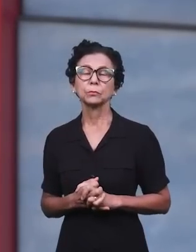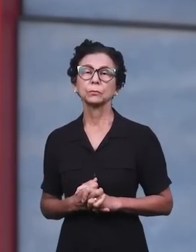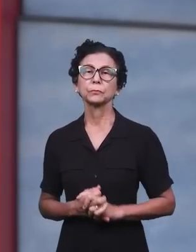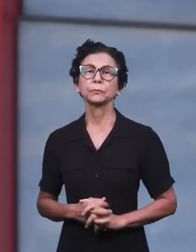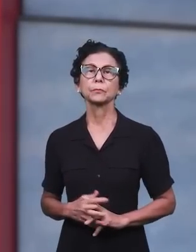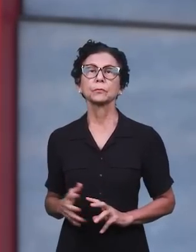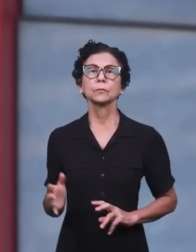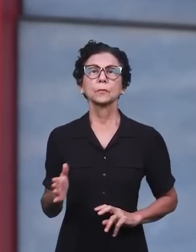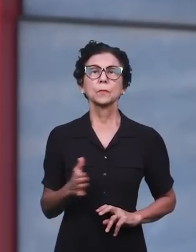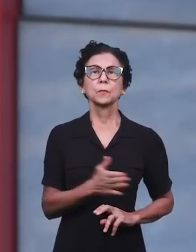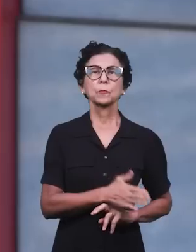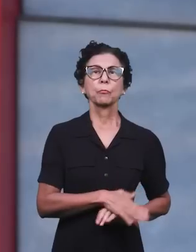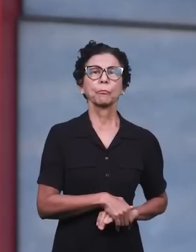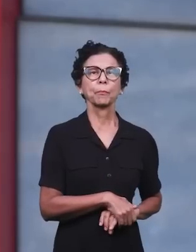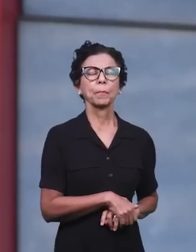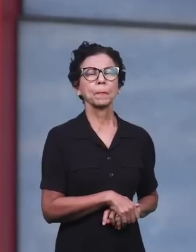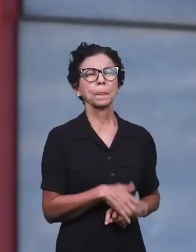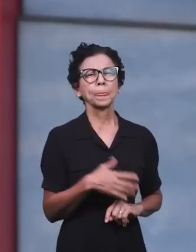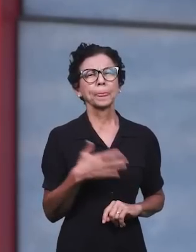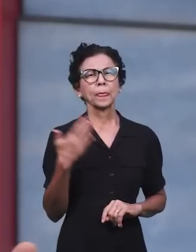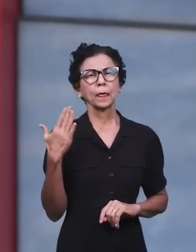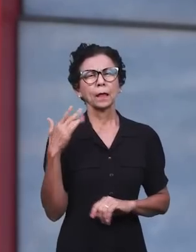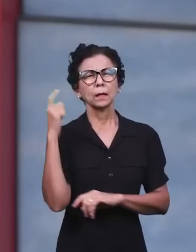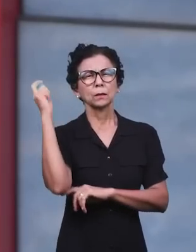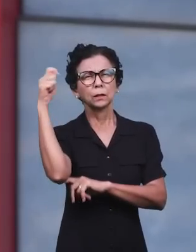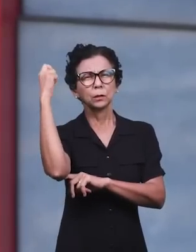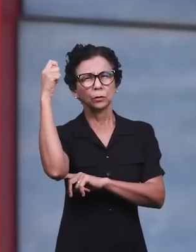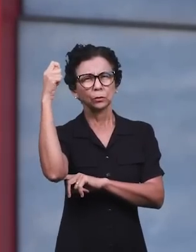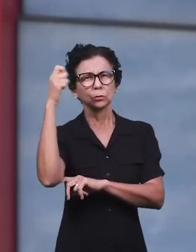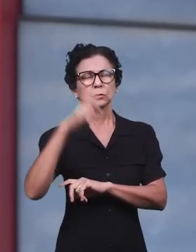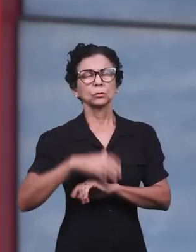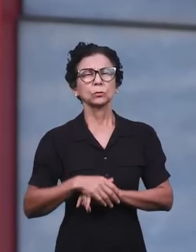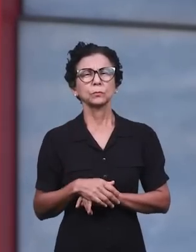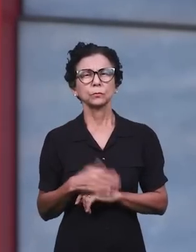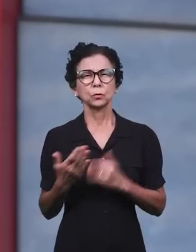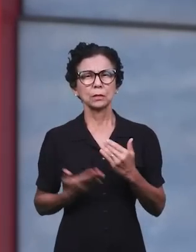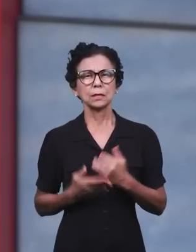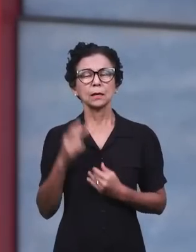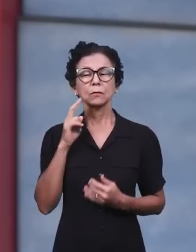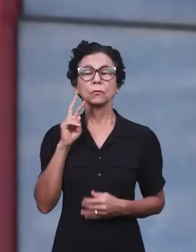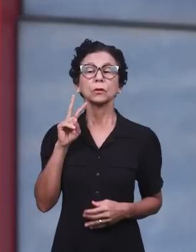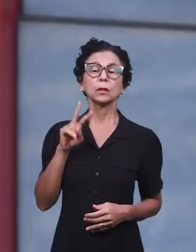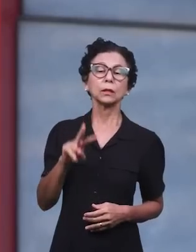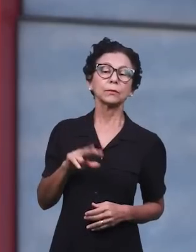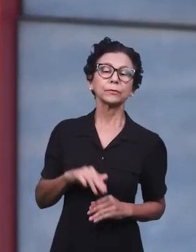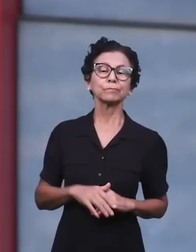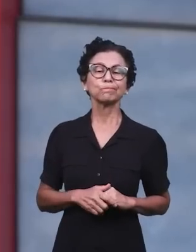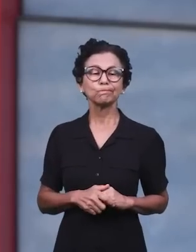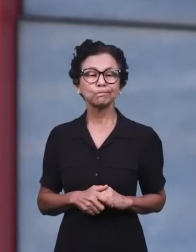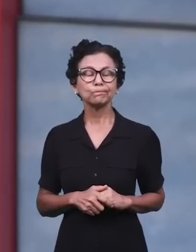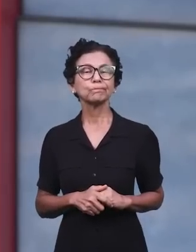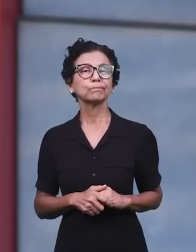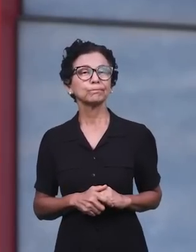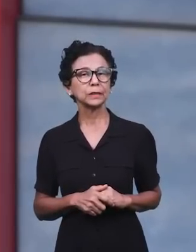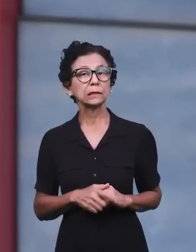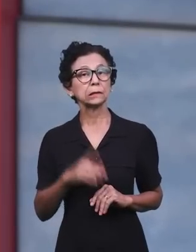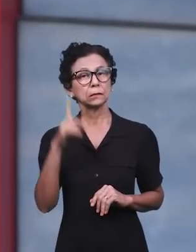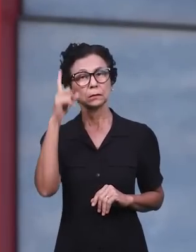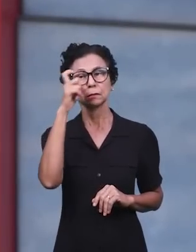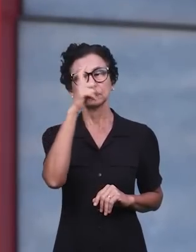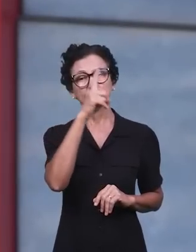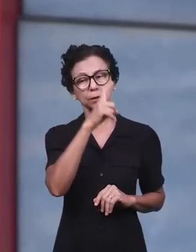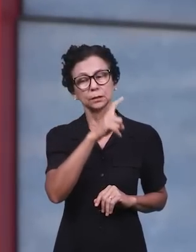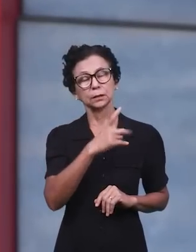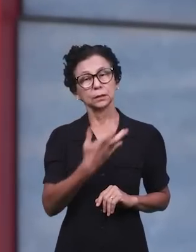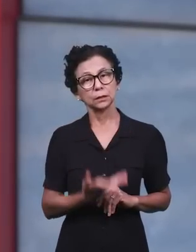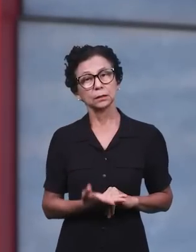não esteve no Rio Grande do Sul esses dias para ver como está a situação lá. Realmente é uma situação difícil,